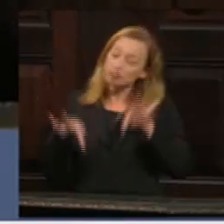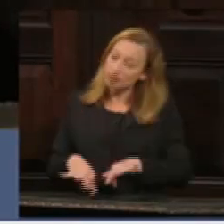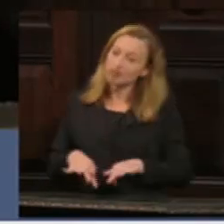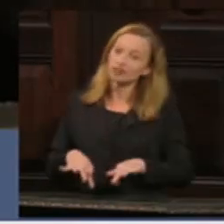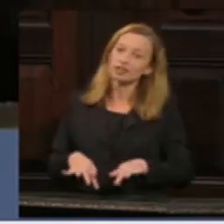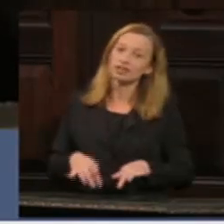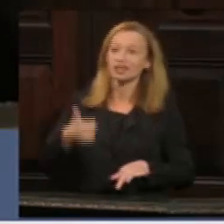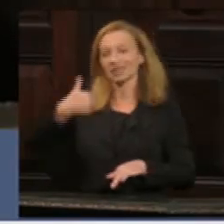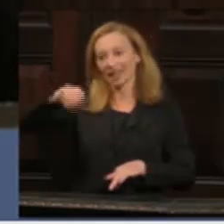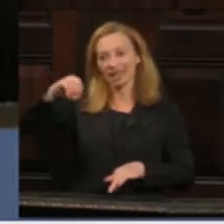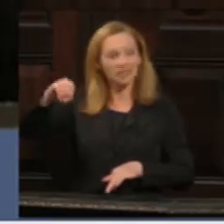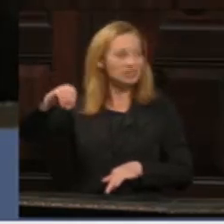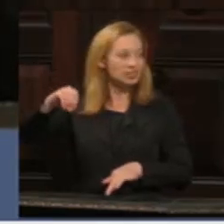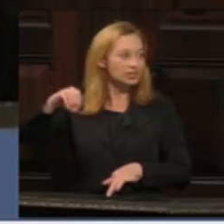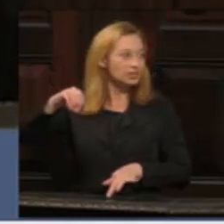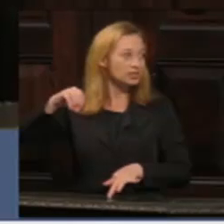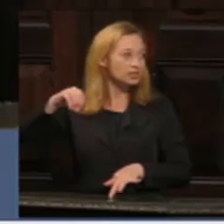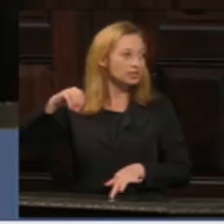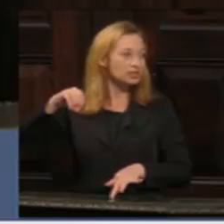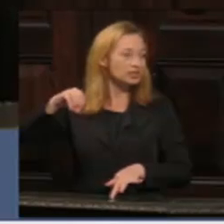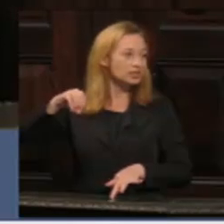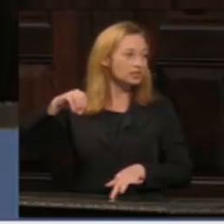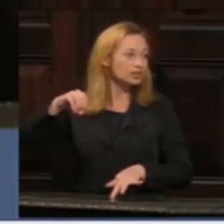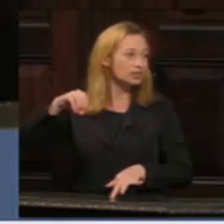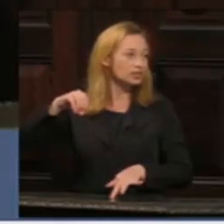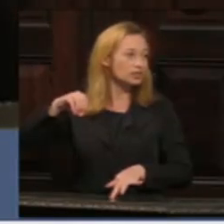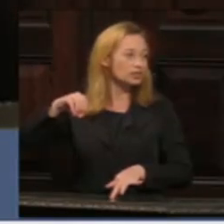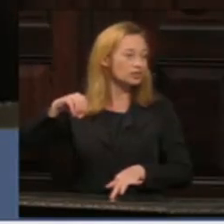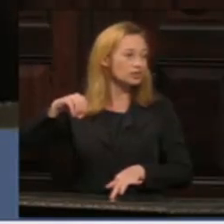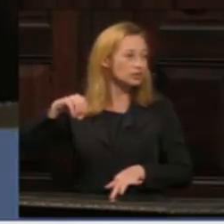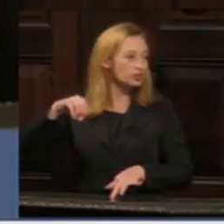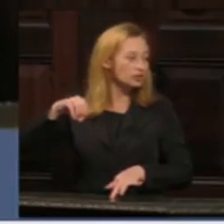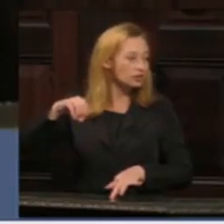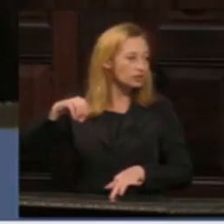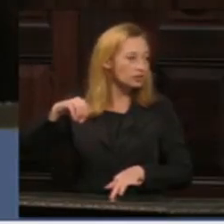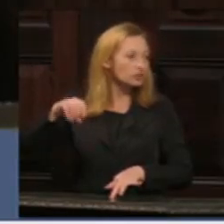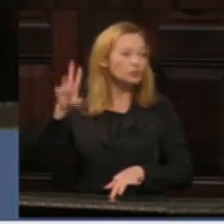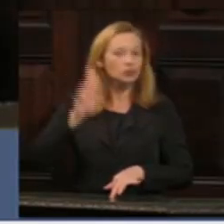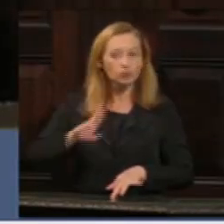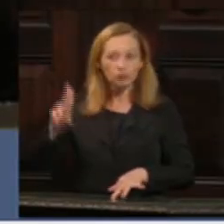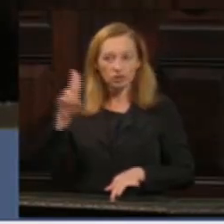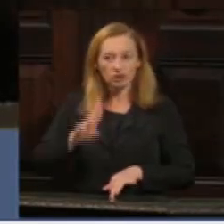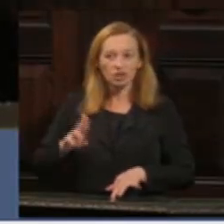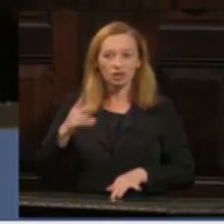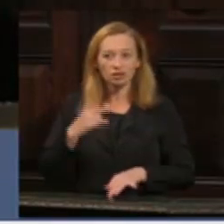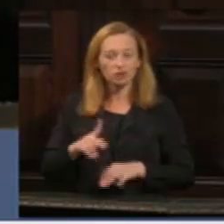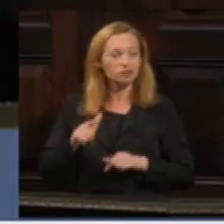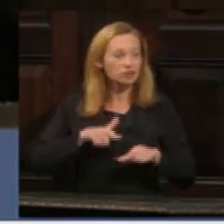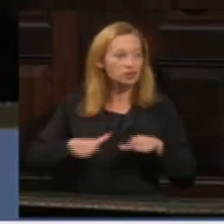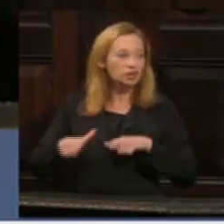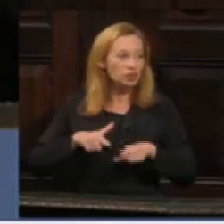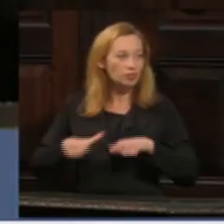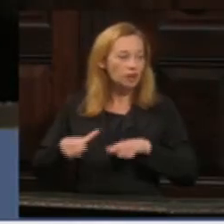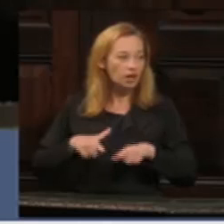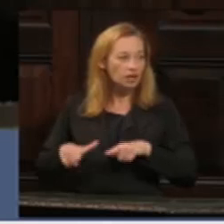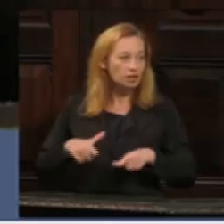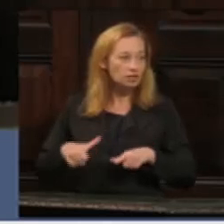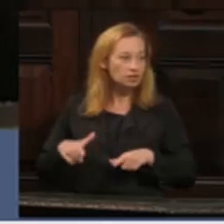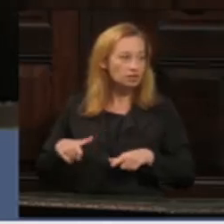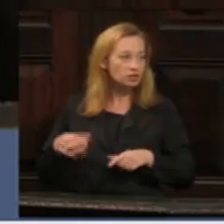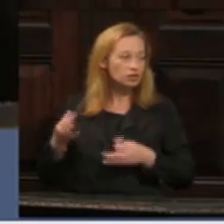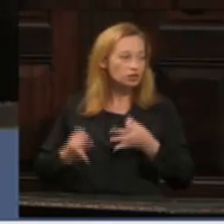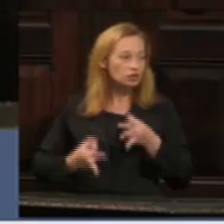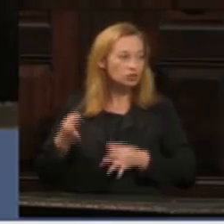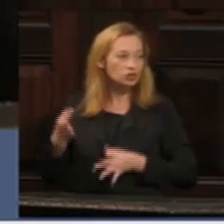presidente, 10. Para concluir. Usar, através do mandato, recursos à justiça,